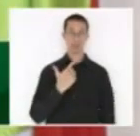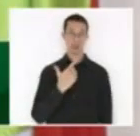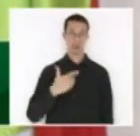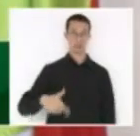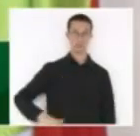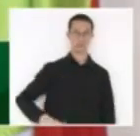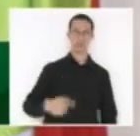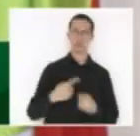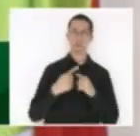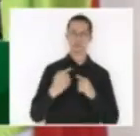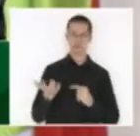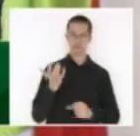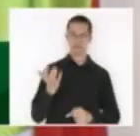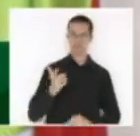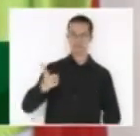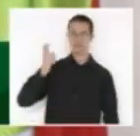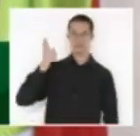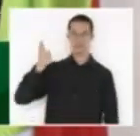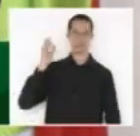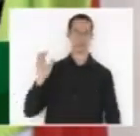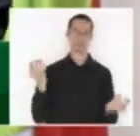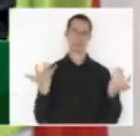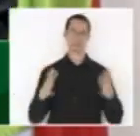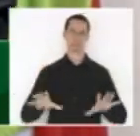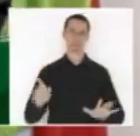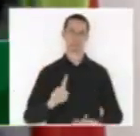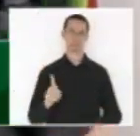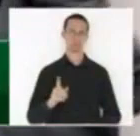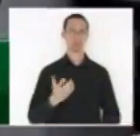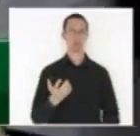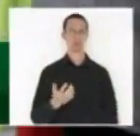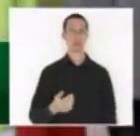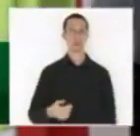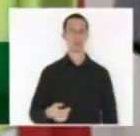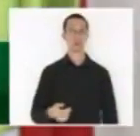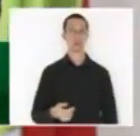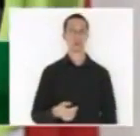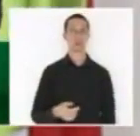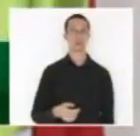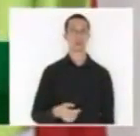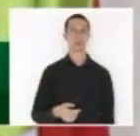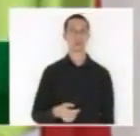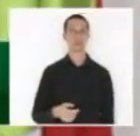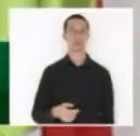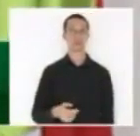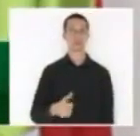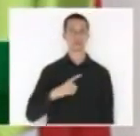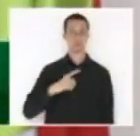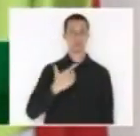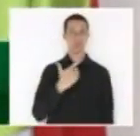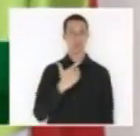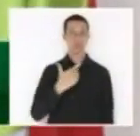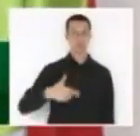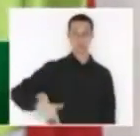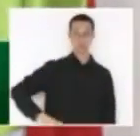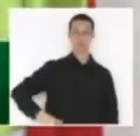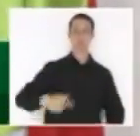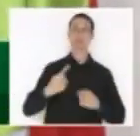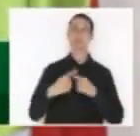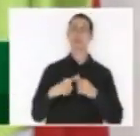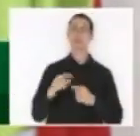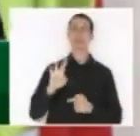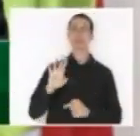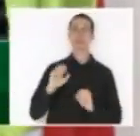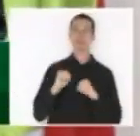para usar. Quem usa arma é uma demonstração de possibilidade de defesa que a